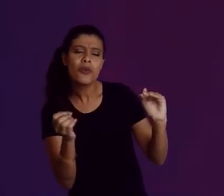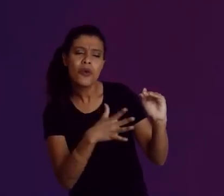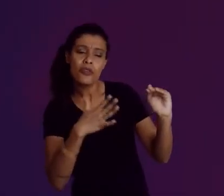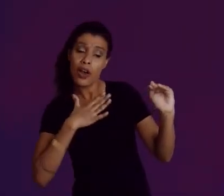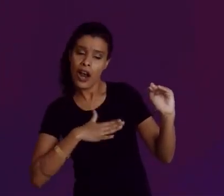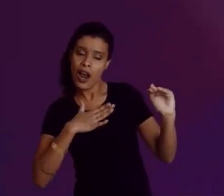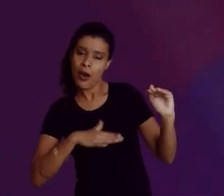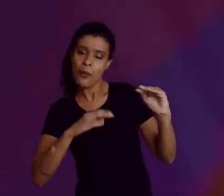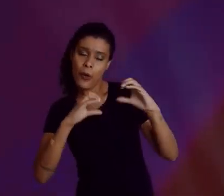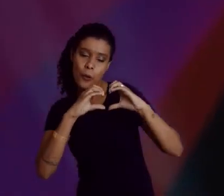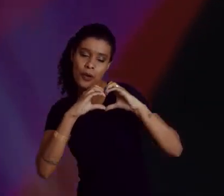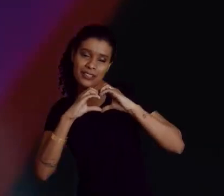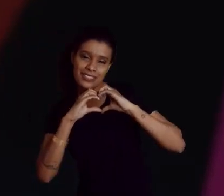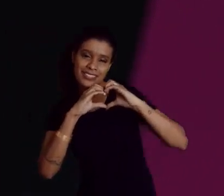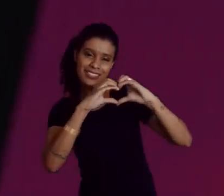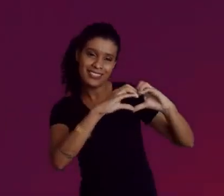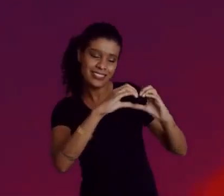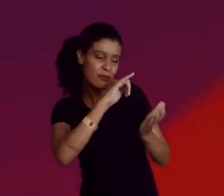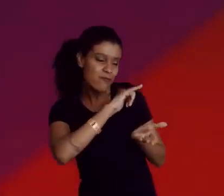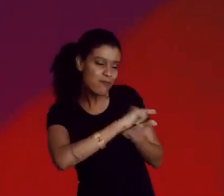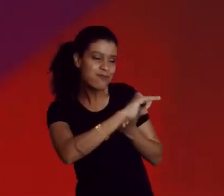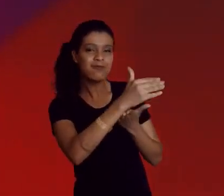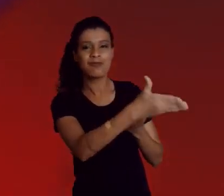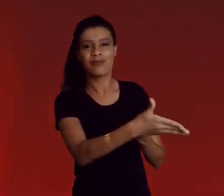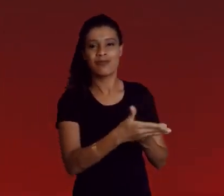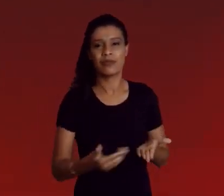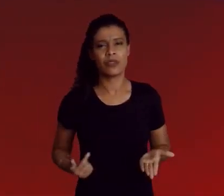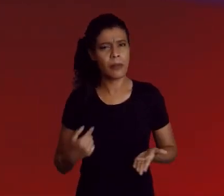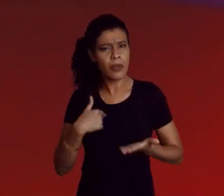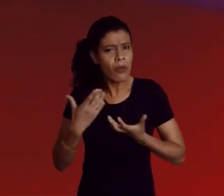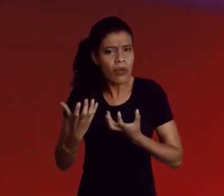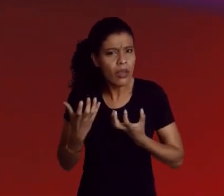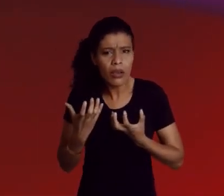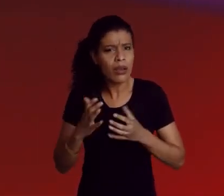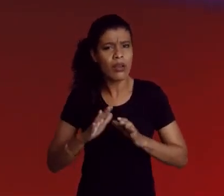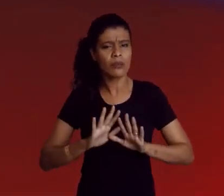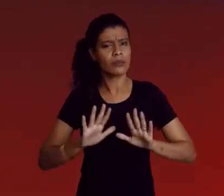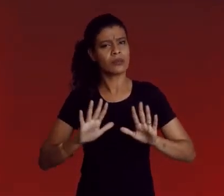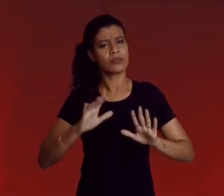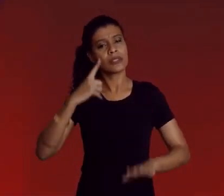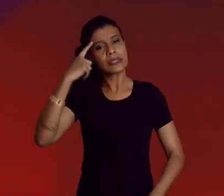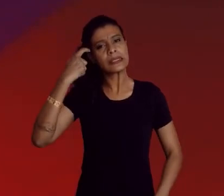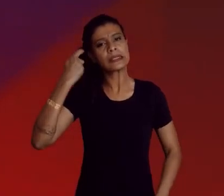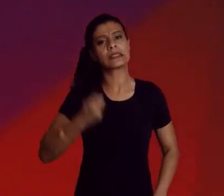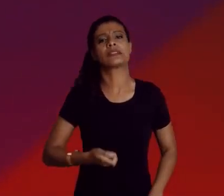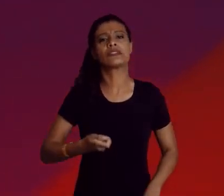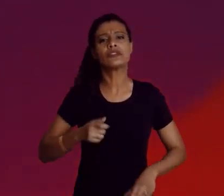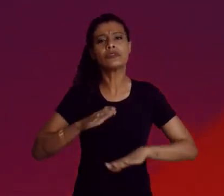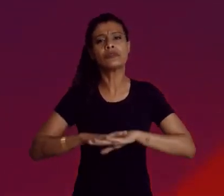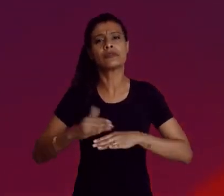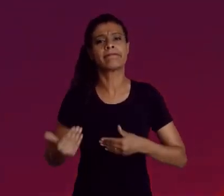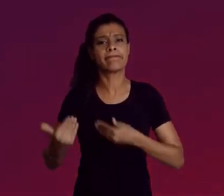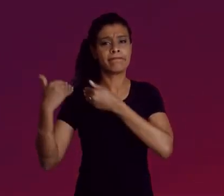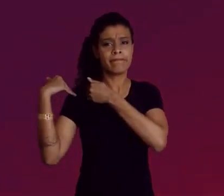Não é porque eu quero, é porque eu decidi fazer a minha parte. Se você está gostando aí do YouTube, por favor, dá like. Eu estou